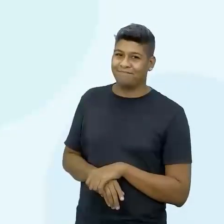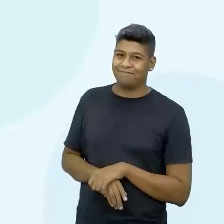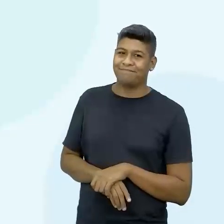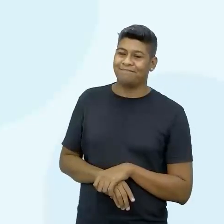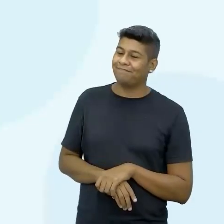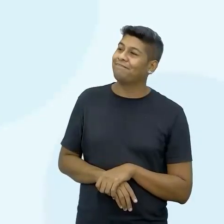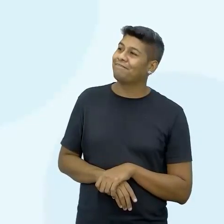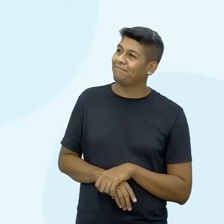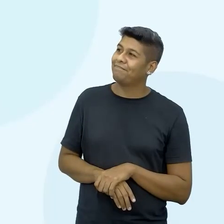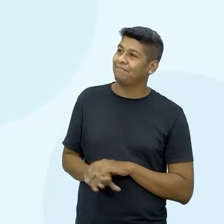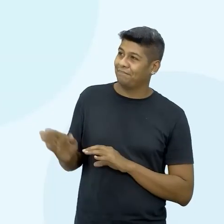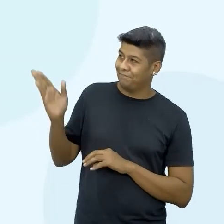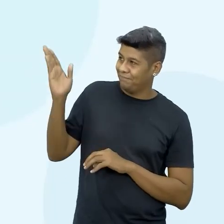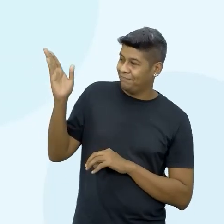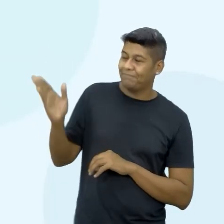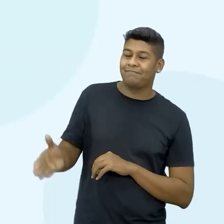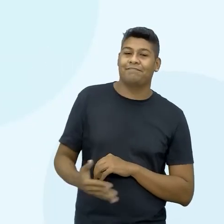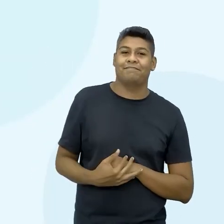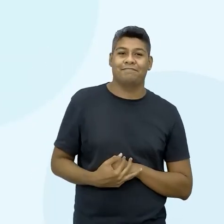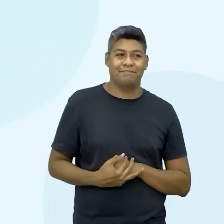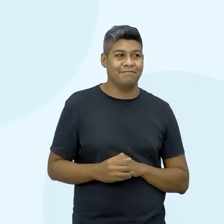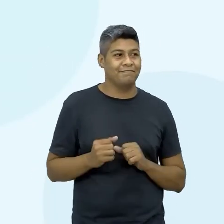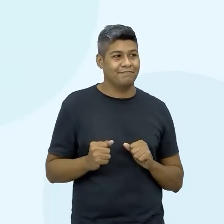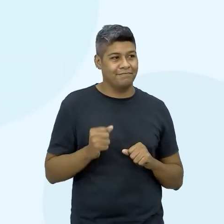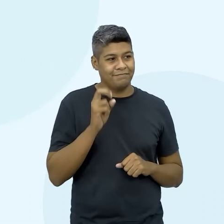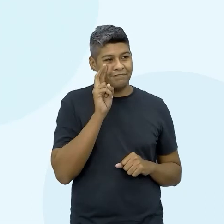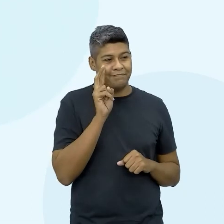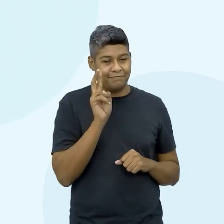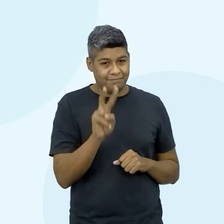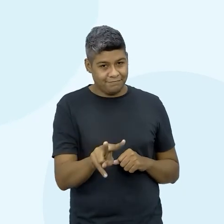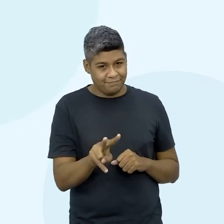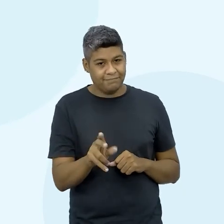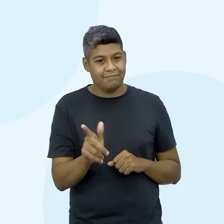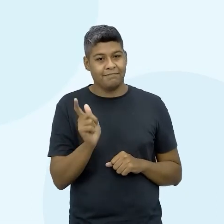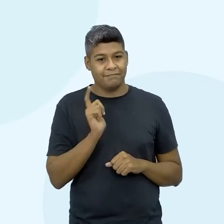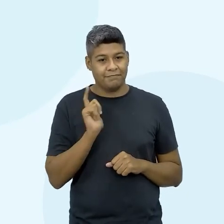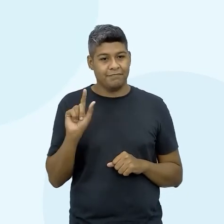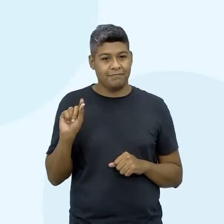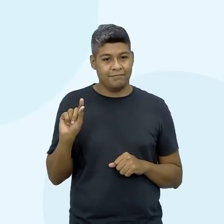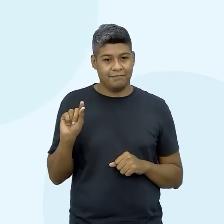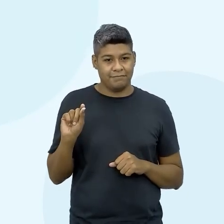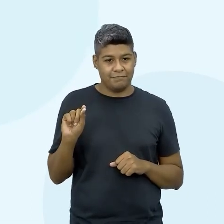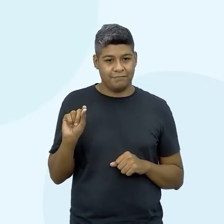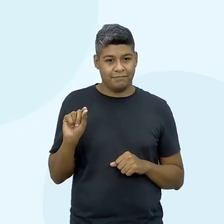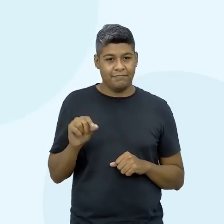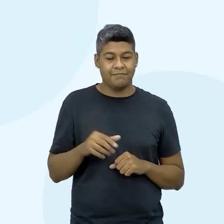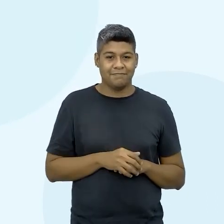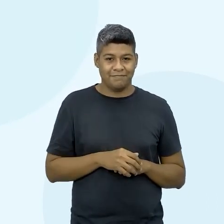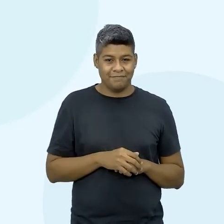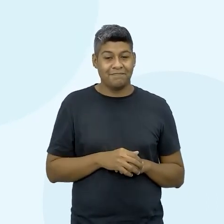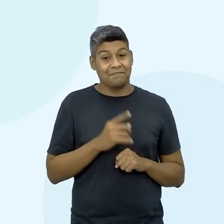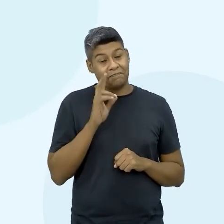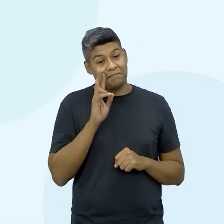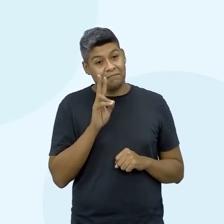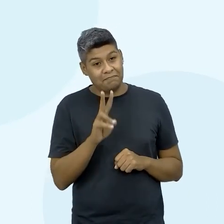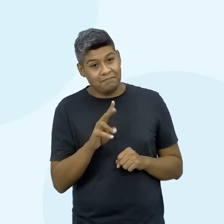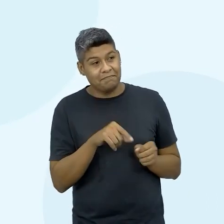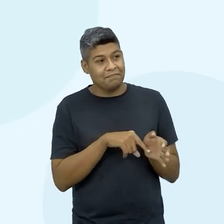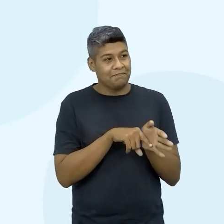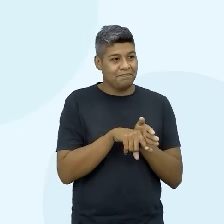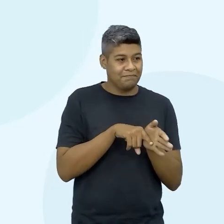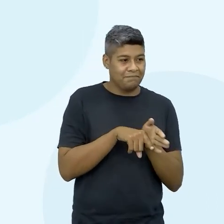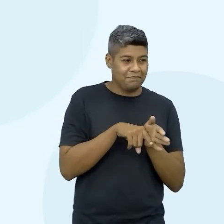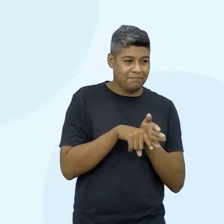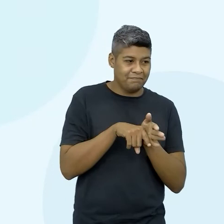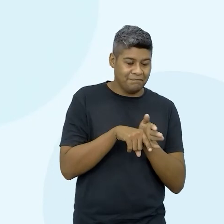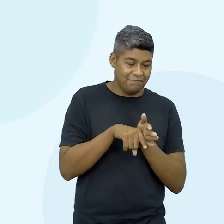então, alguns referenciais. Vocês podem consultar. Eu estou deixando aí para vocês. Vocês podem olhar, consultar. Tem aqui um